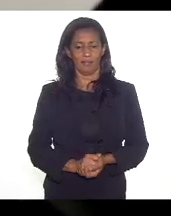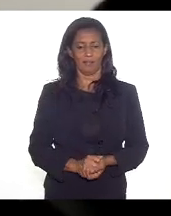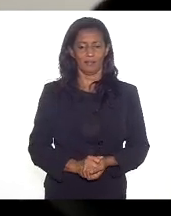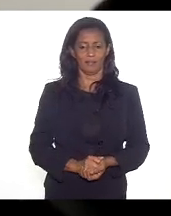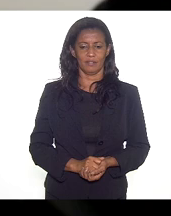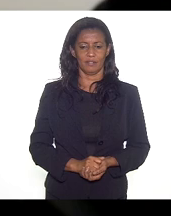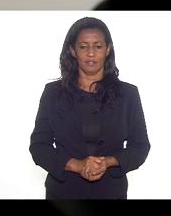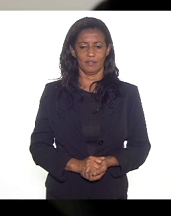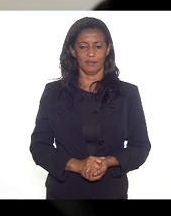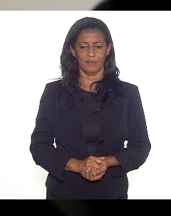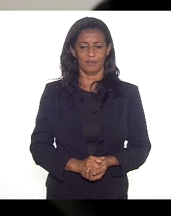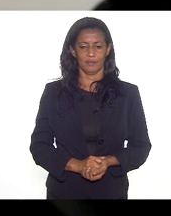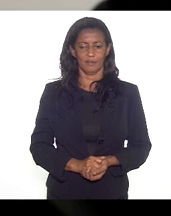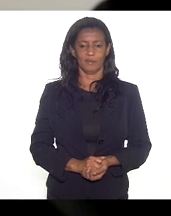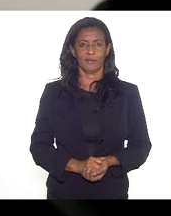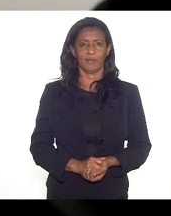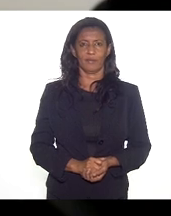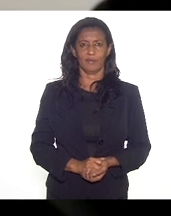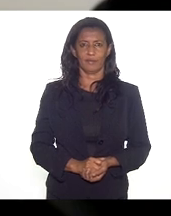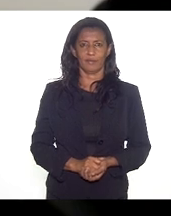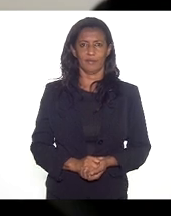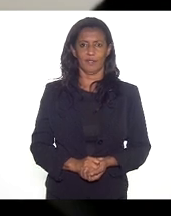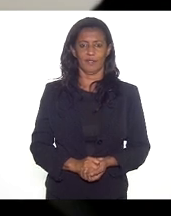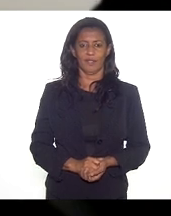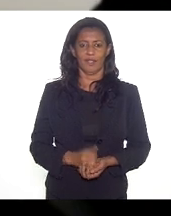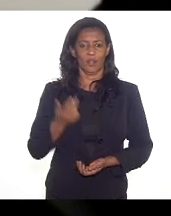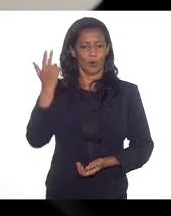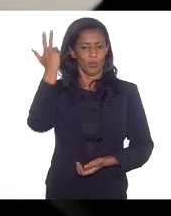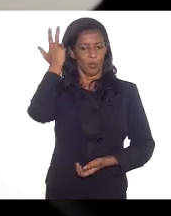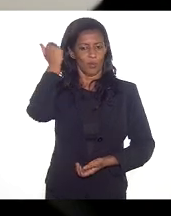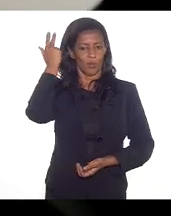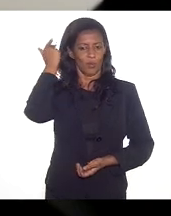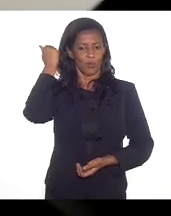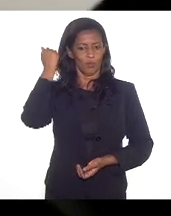Canella. Deputado Eliomar Coelho.